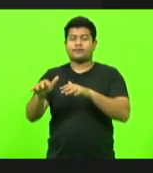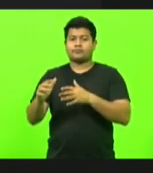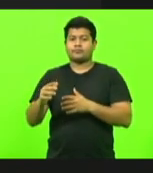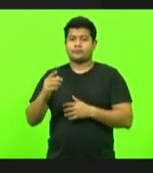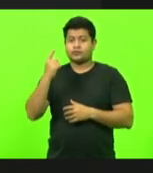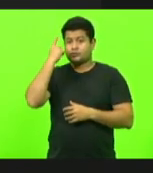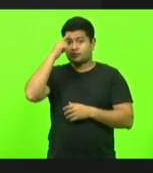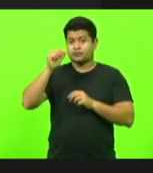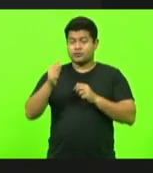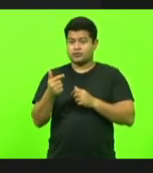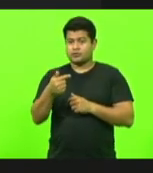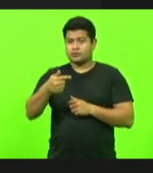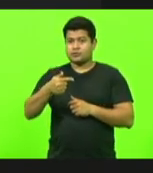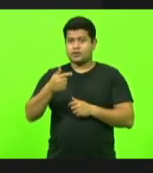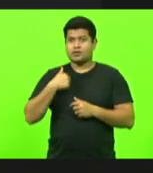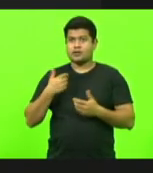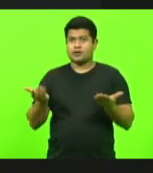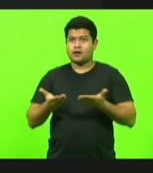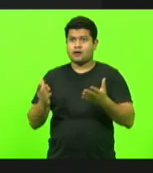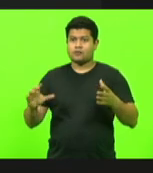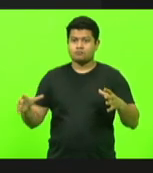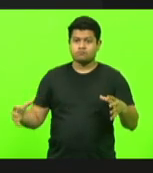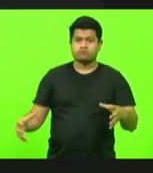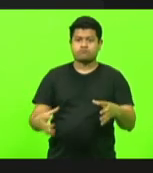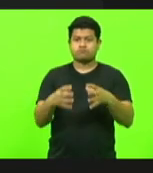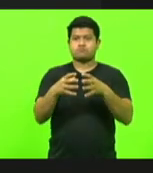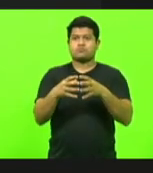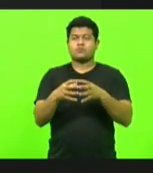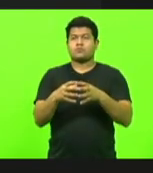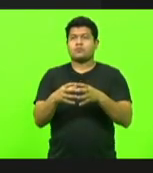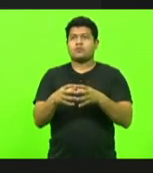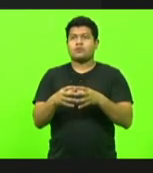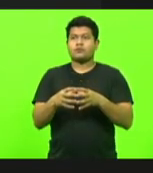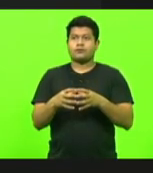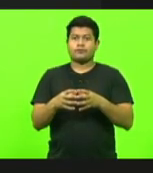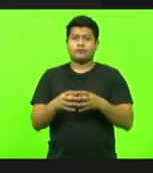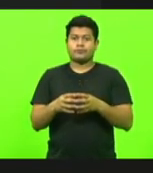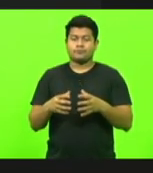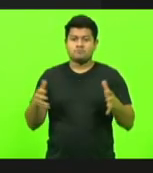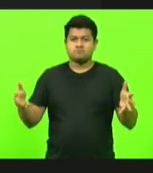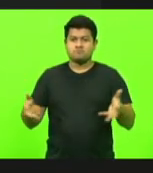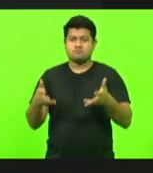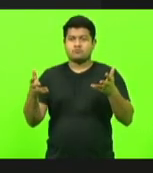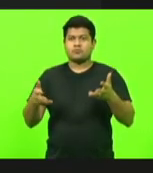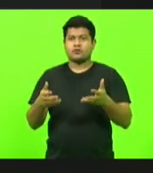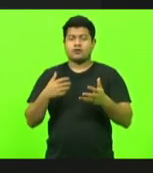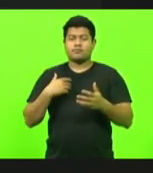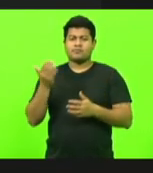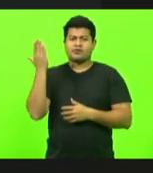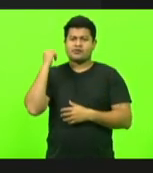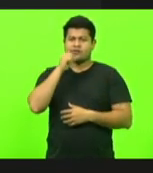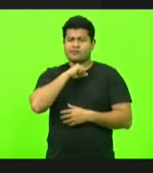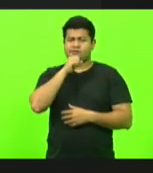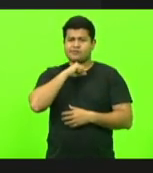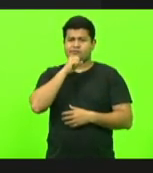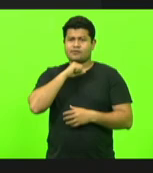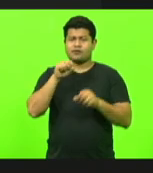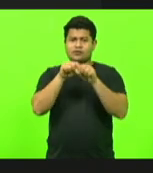junção agora, que eles estão fazendo esse ajuntamento, né, alimentando aquele velho sistema, e por mais que a